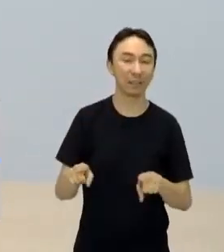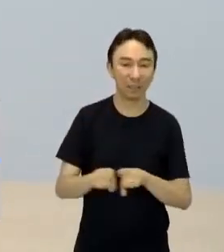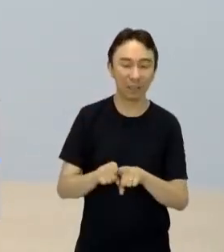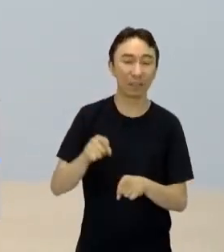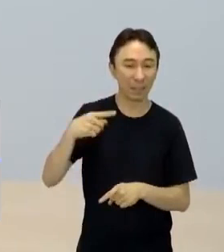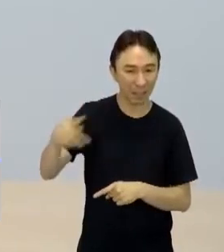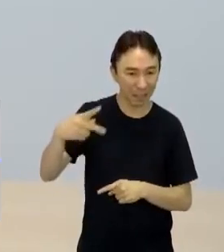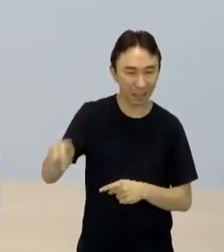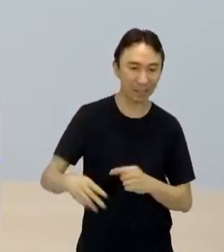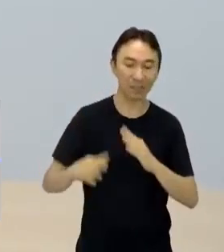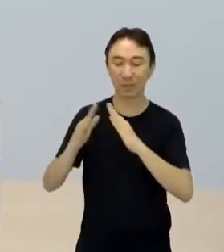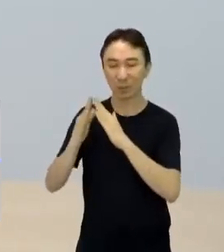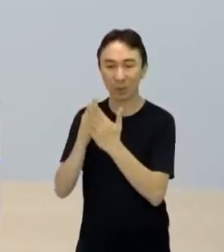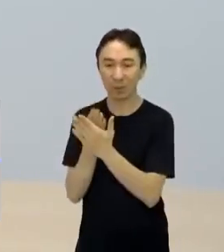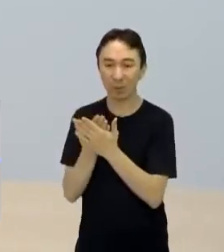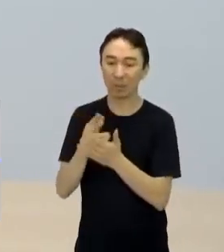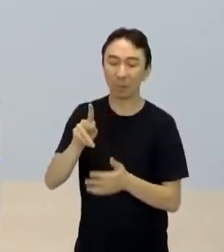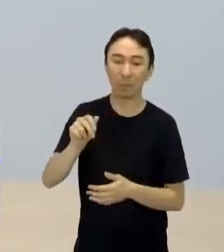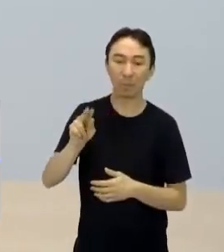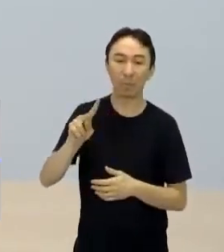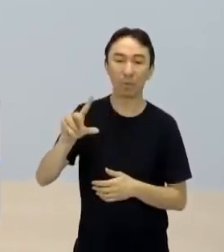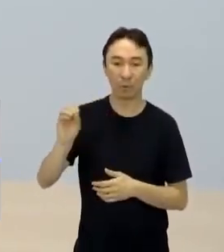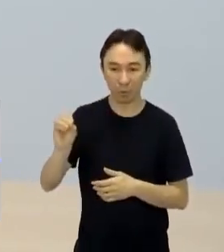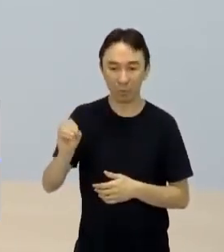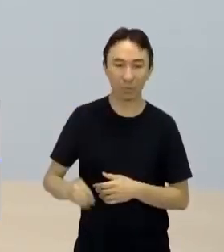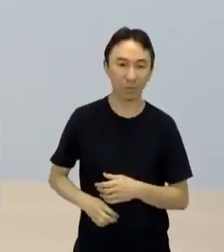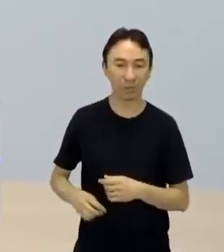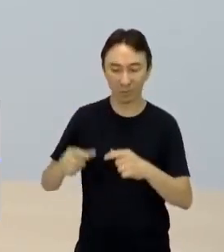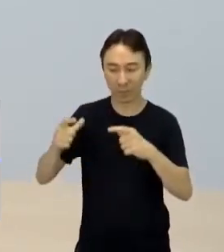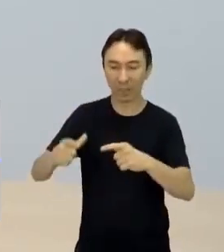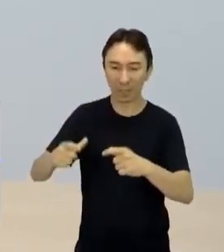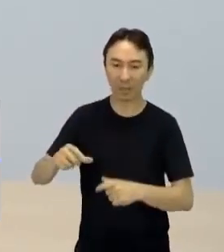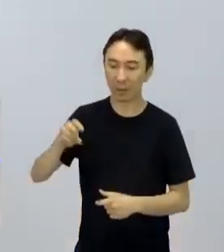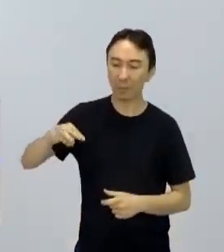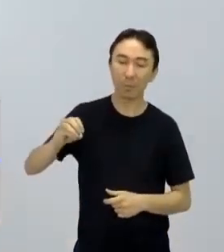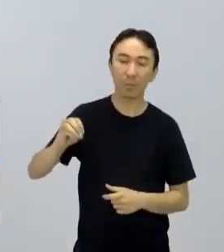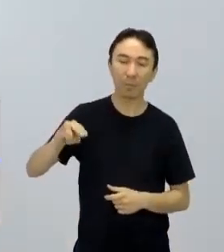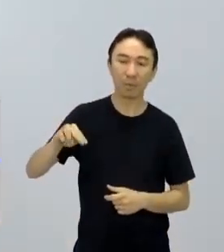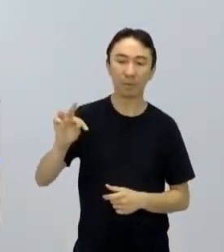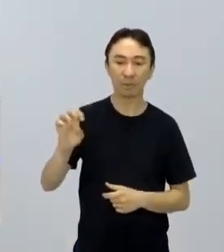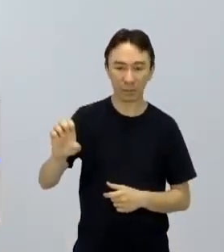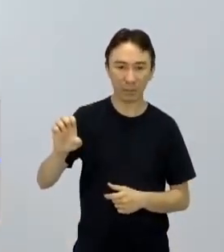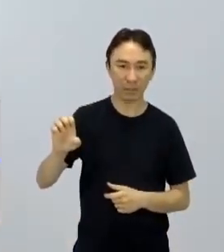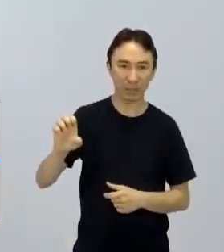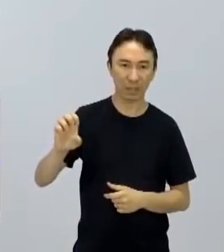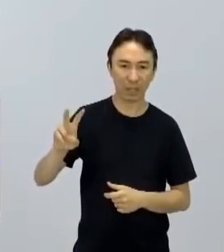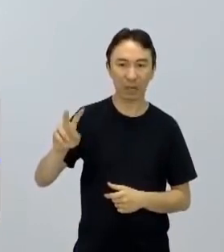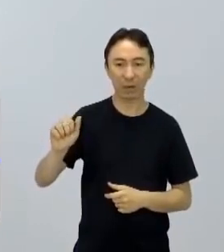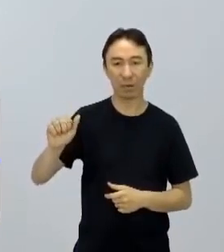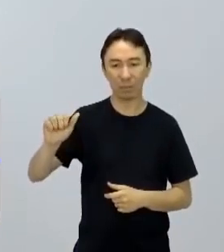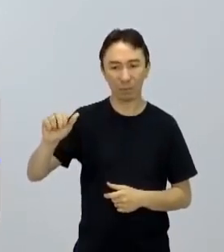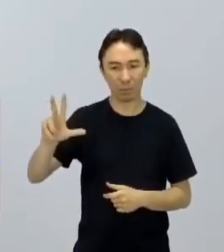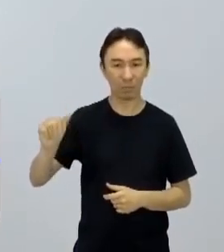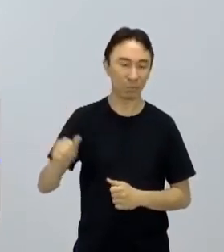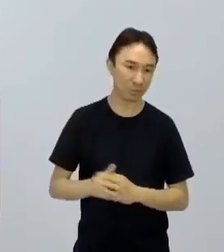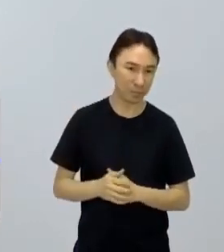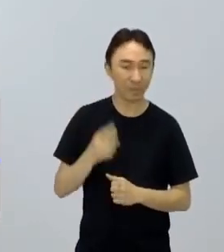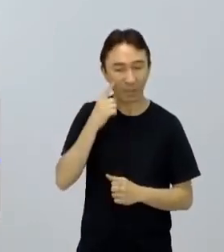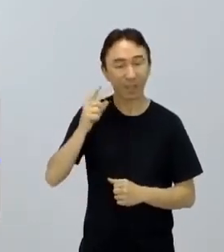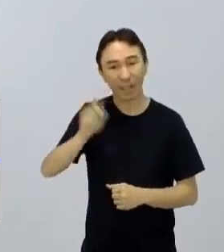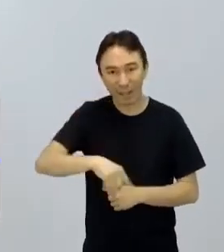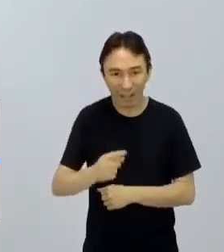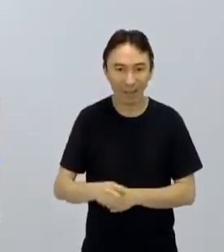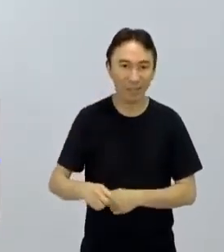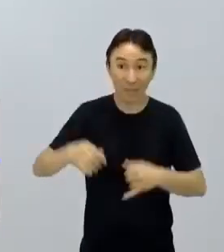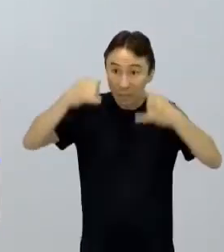Monte Alto. Seja bem-vinda aí. Isso aí. O termo vaccínia vem daí, vaccínia, né? Vaccínia aí, que é uma doença da vaca que virou vacina.